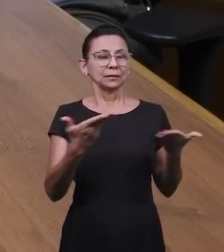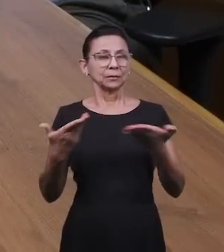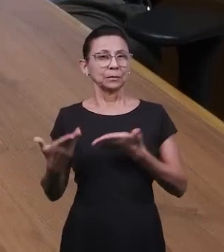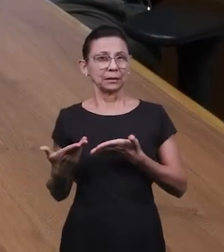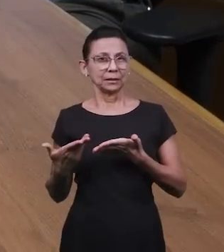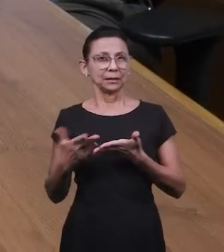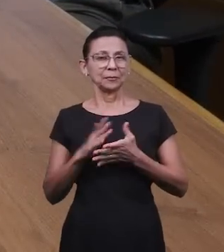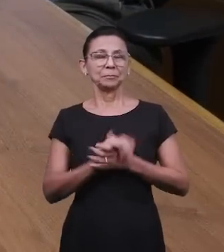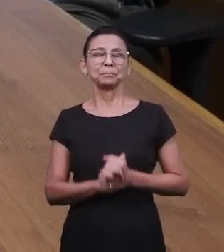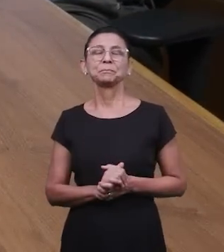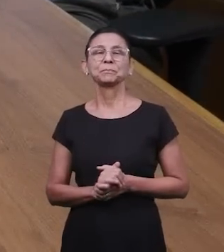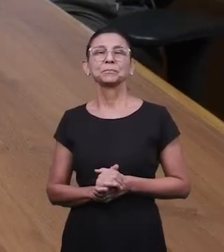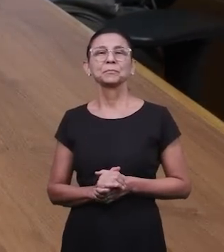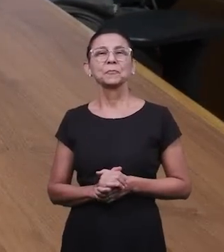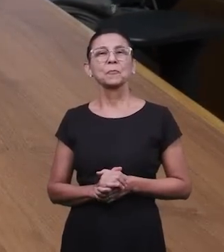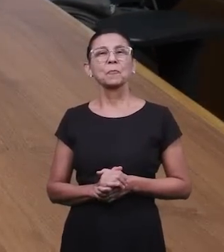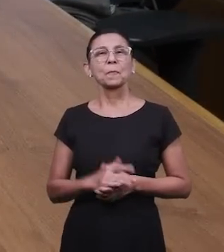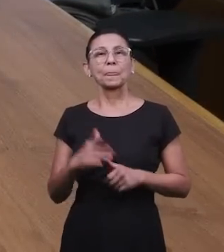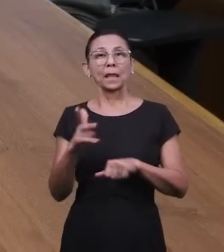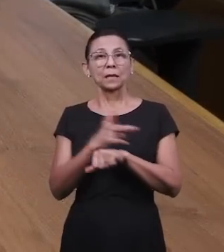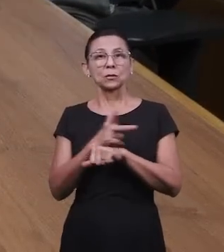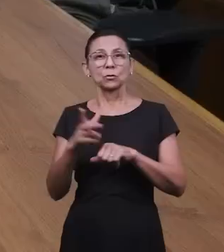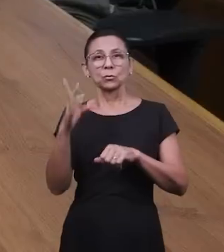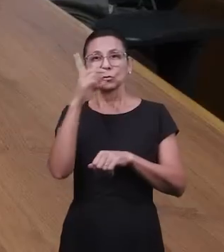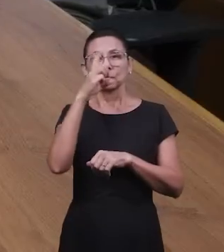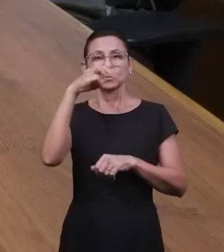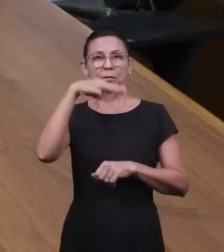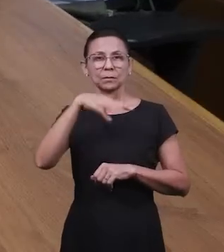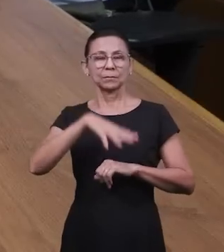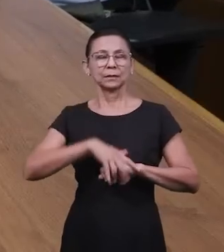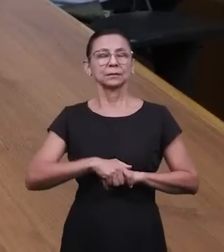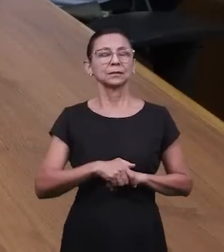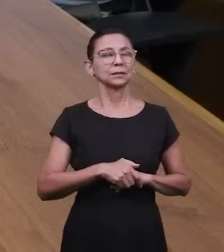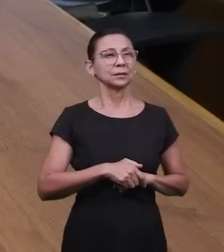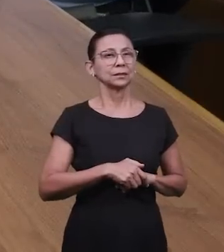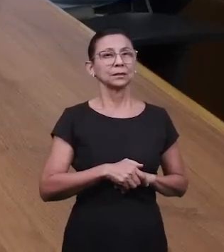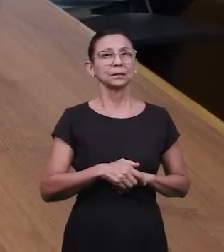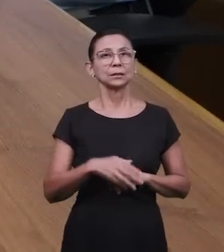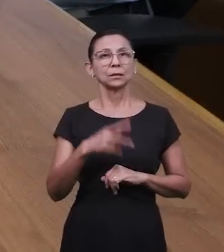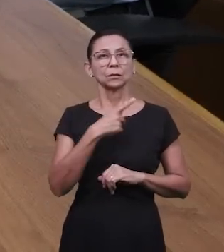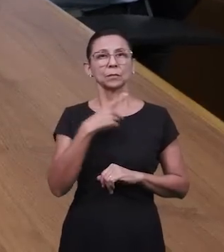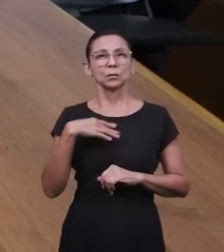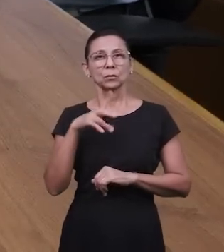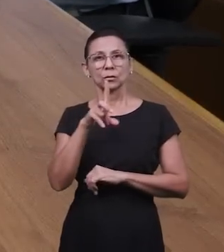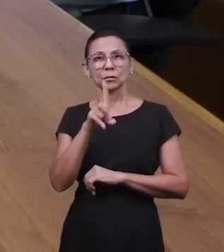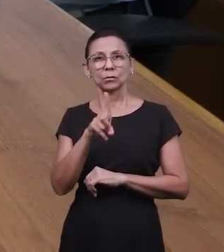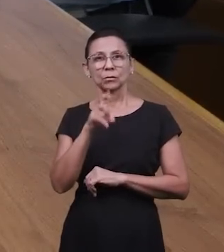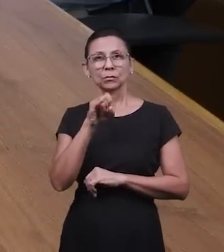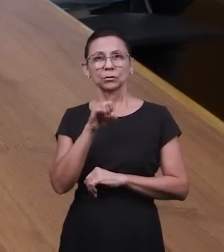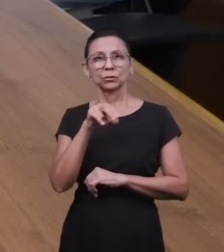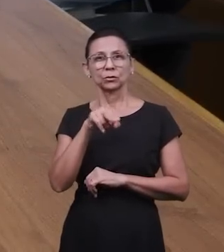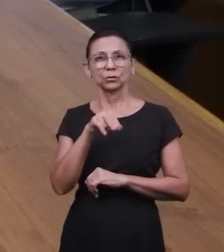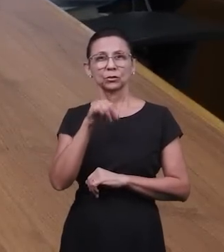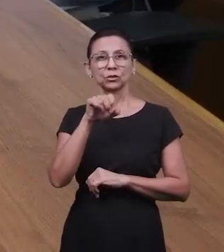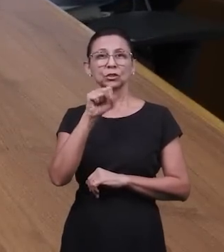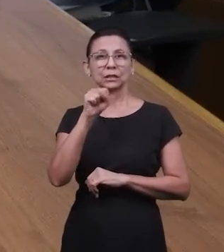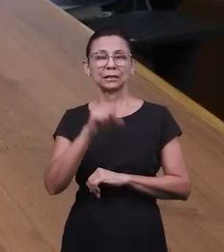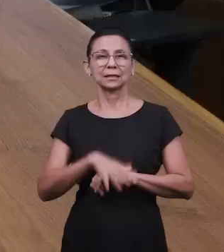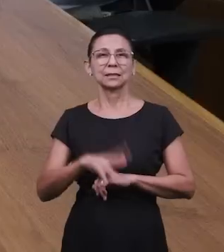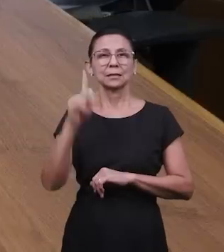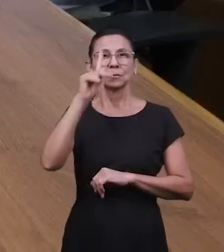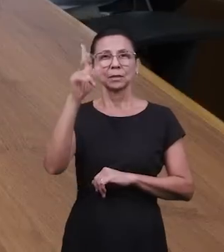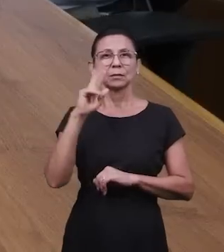Manaim de Domingos Martins, o pastor Diniz Cipreste para tratarmos desse assunto. Diniz, a paz do Senhor, seja bem-vindo. Paz do Senhor, Josias, paz do